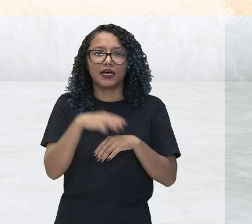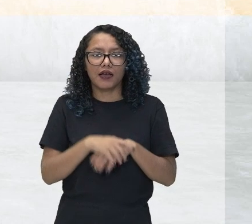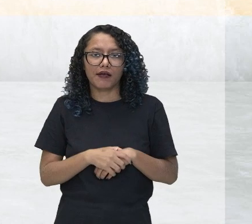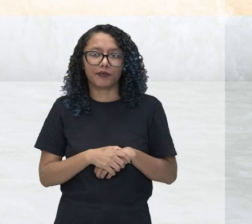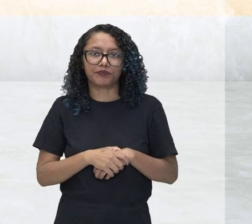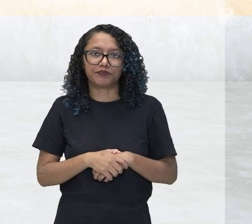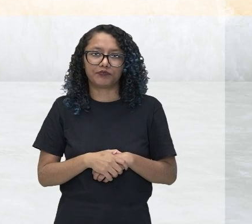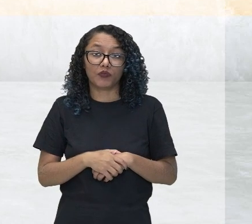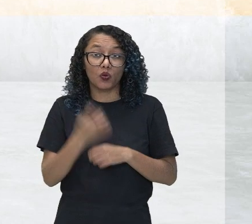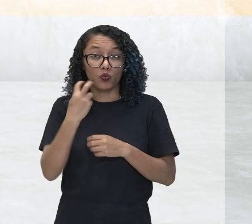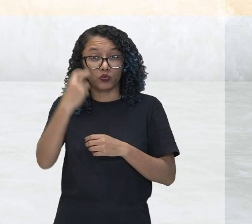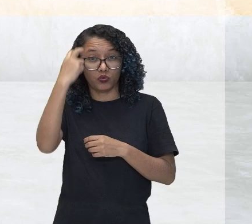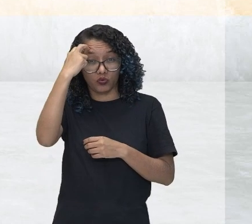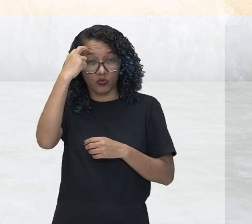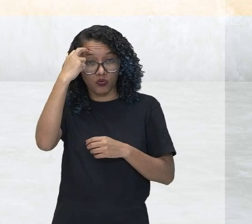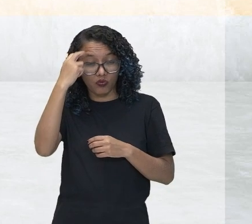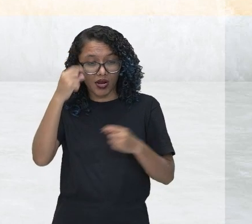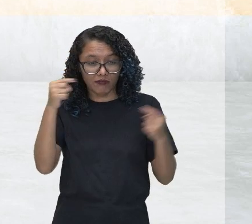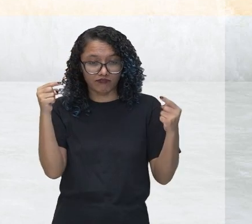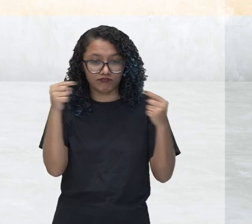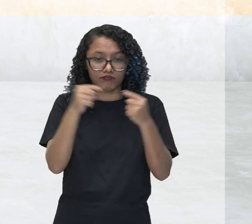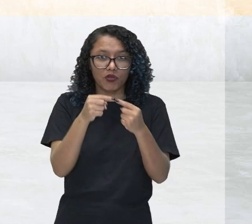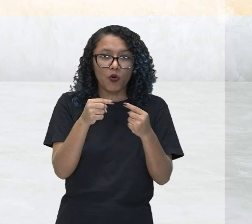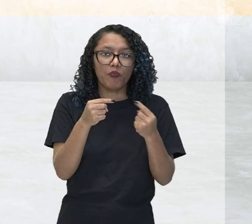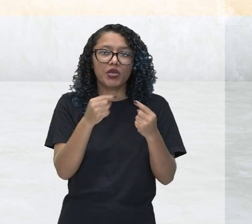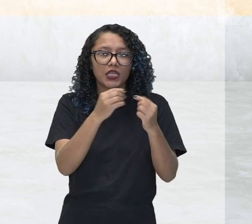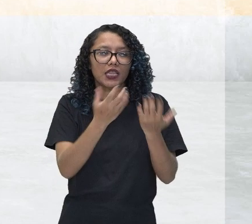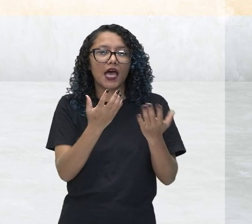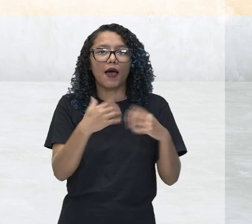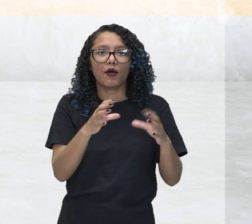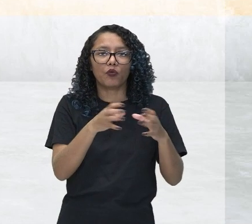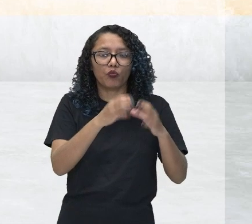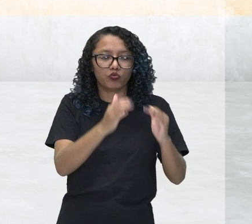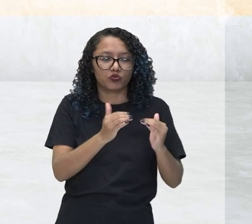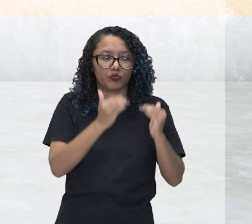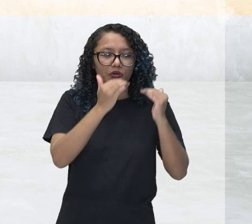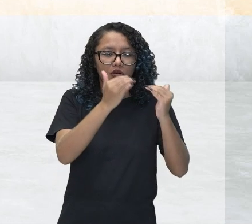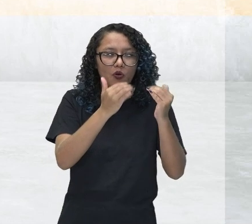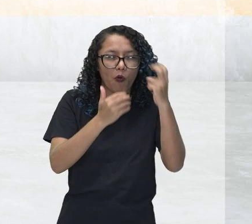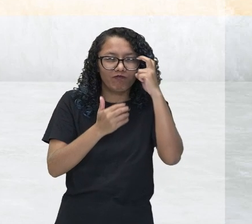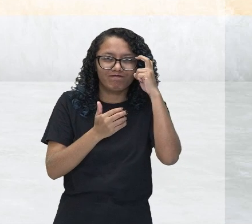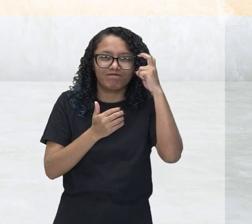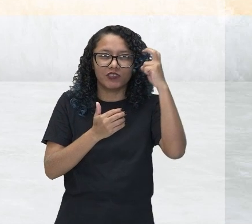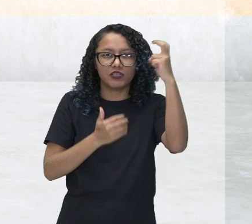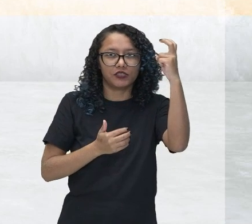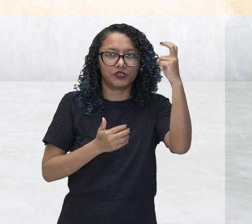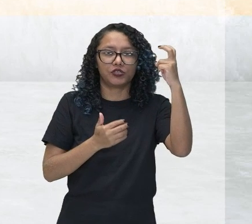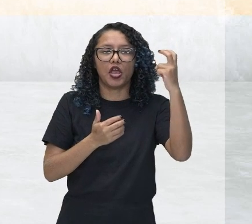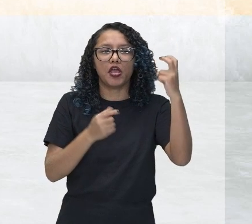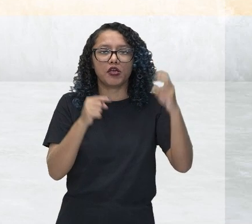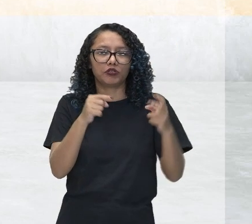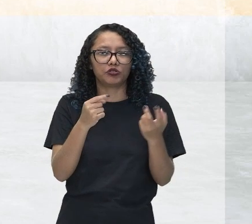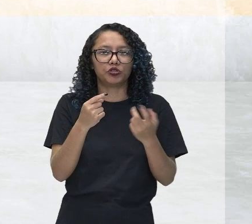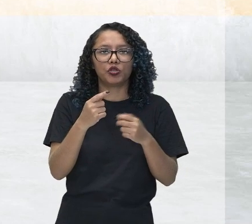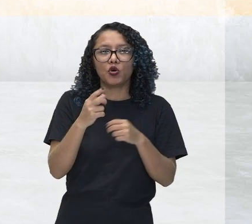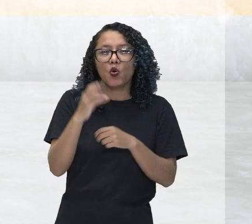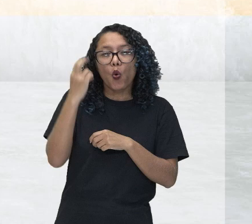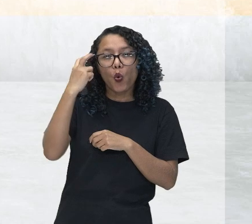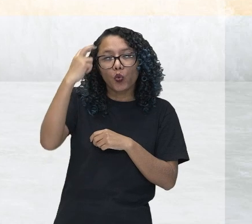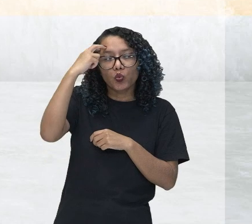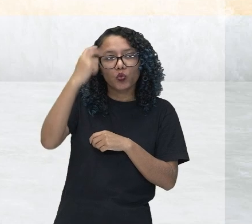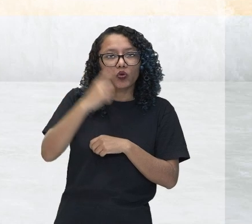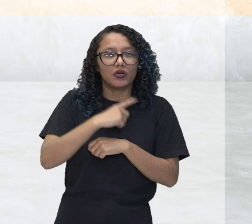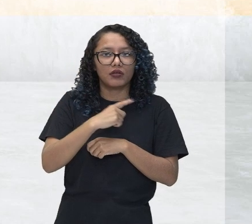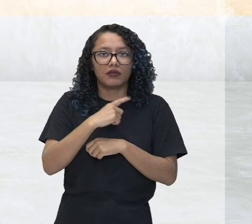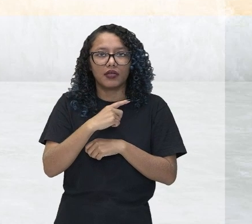erudita, uma pessoa super inteligente, uma pessoa culta, né? Ela tem cultura. Parece que a cultura é